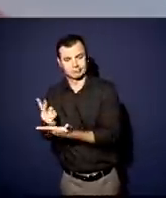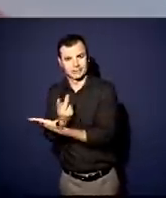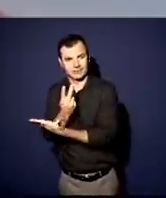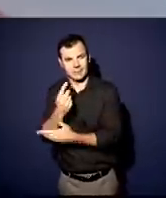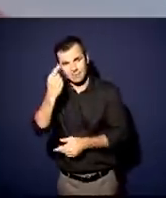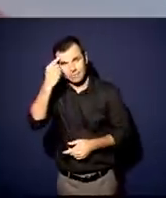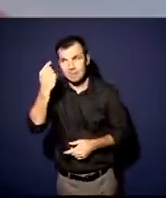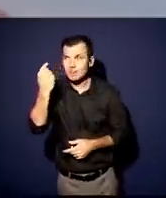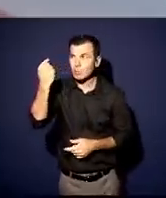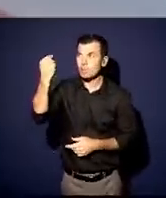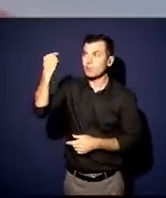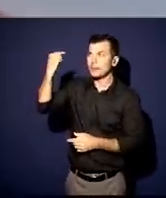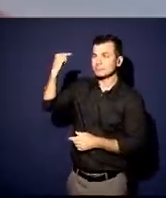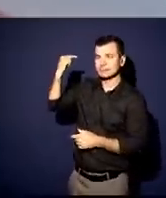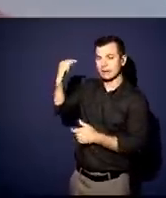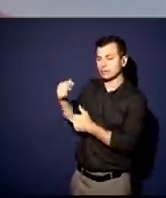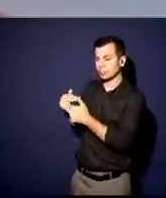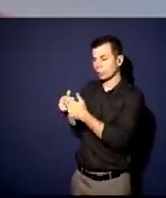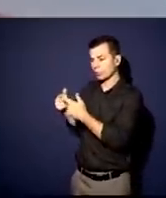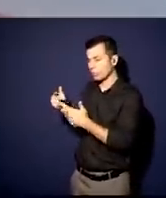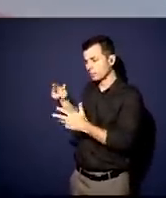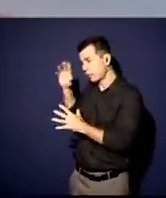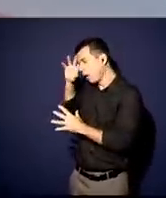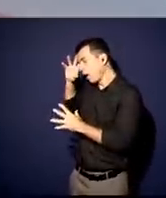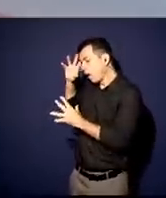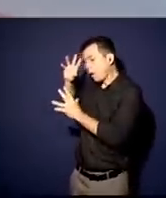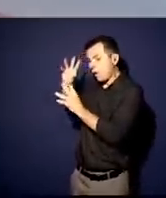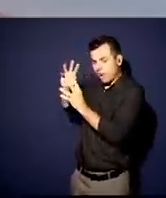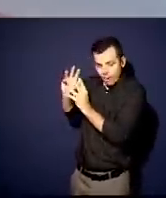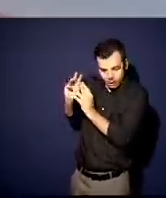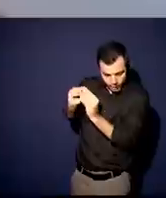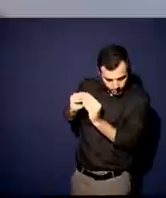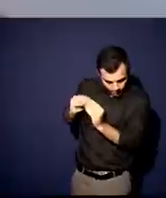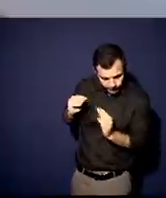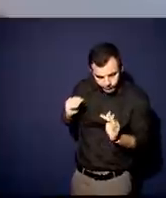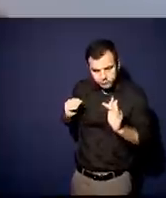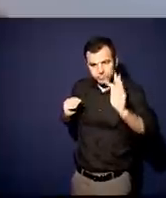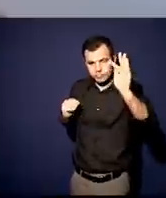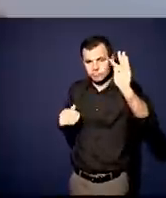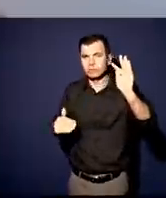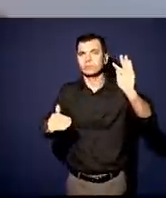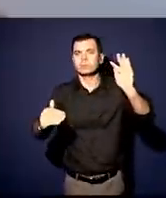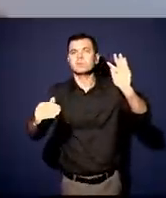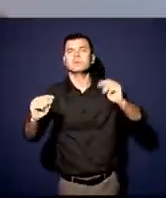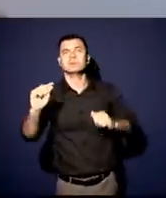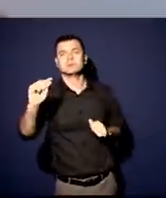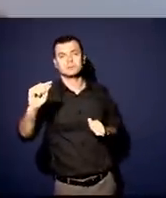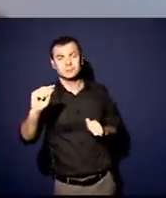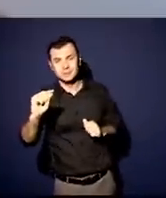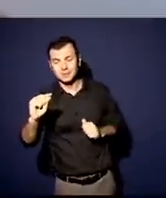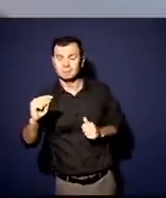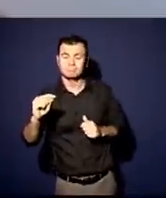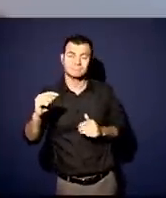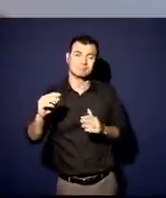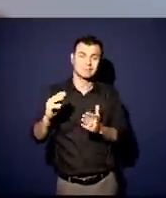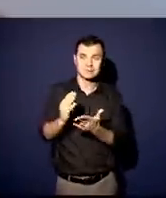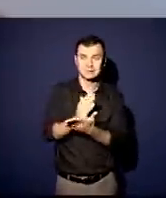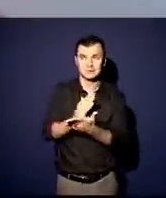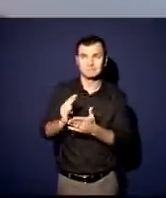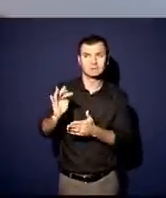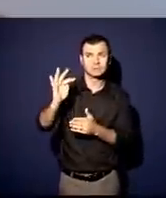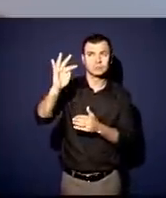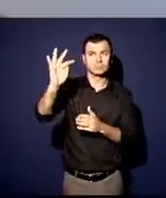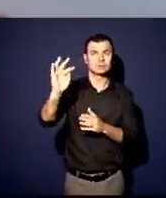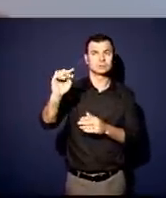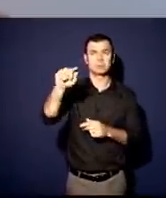para tentar explicar o futuro, transformações que estão acontecendo na margem podem não estar explicando o que vai